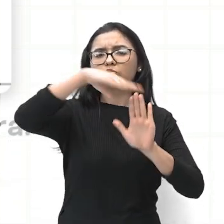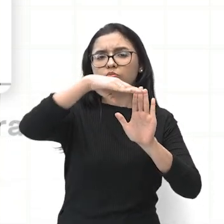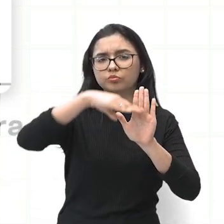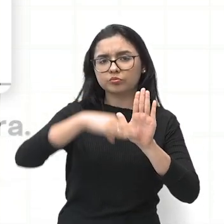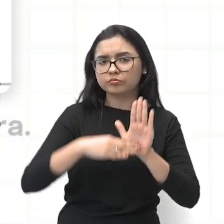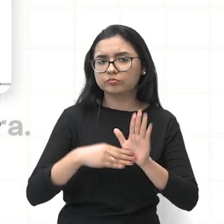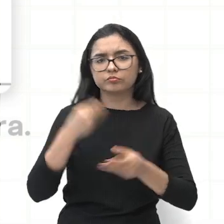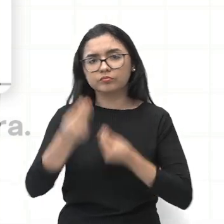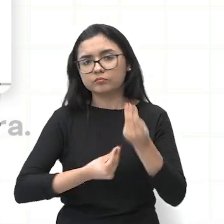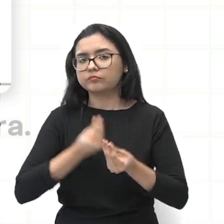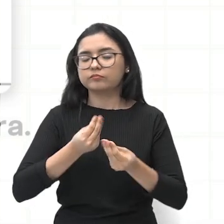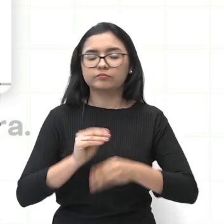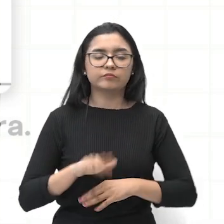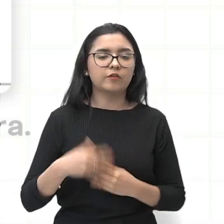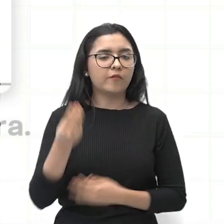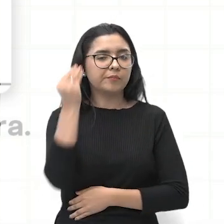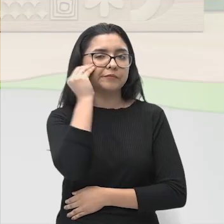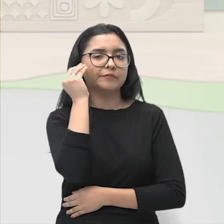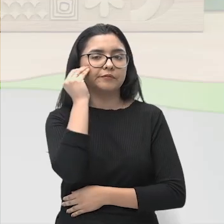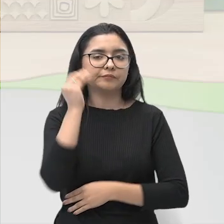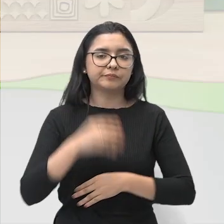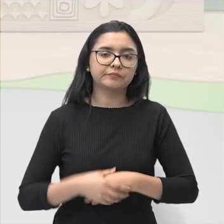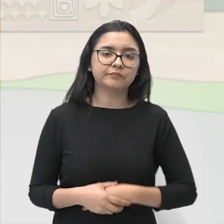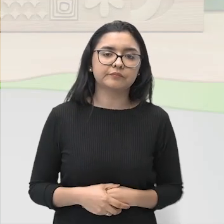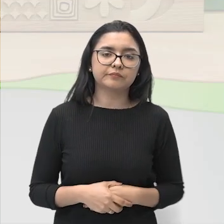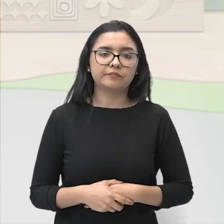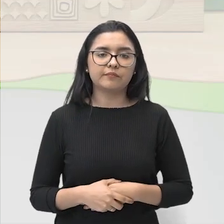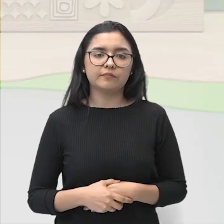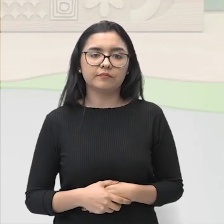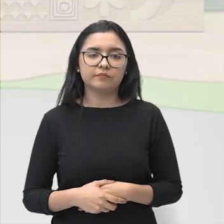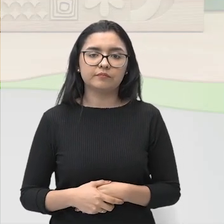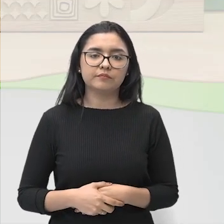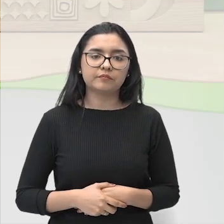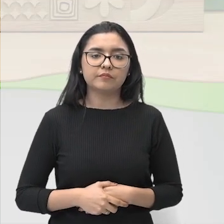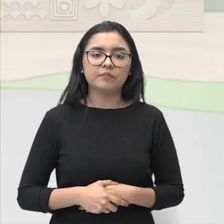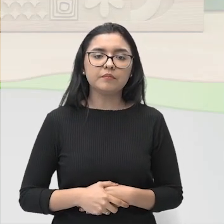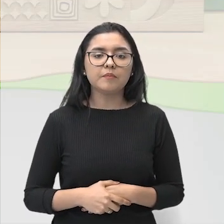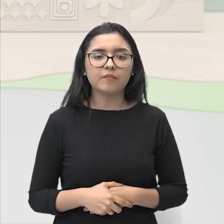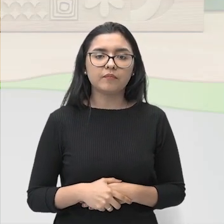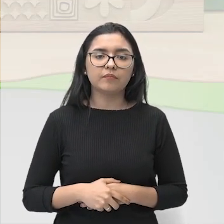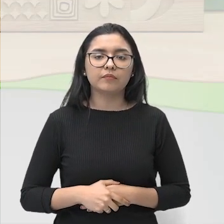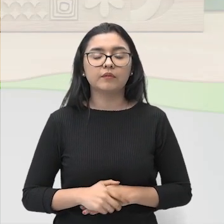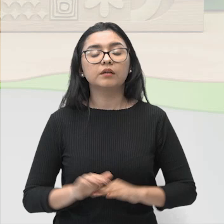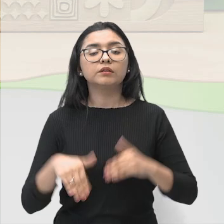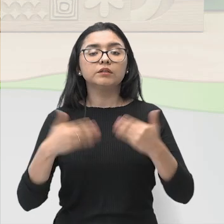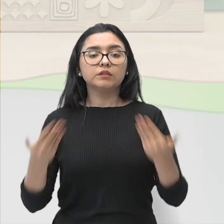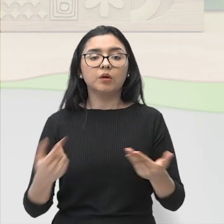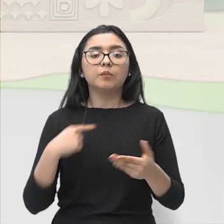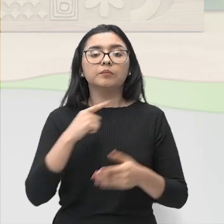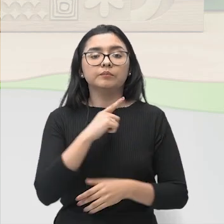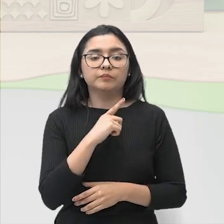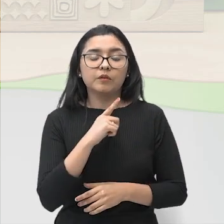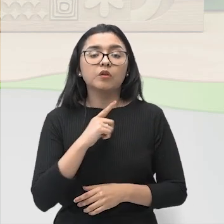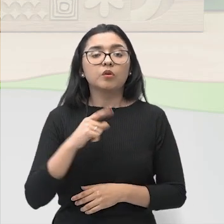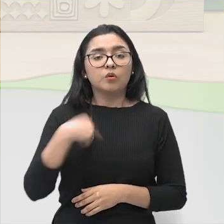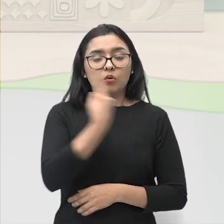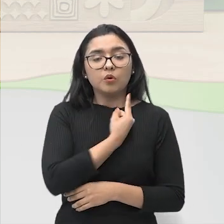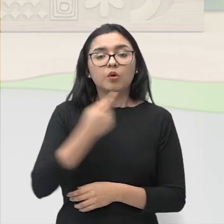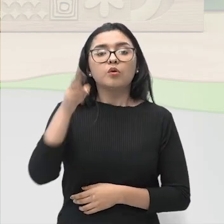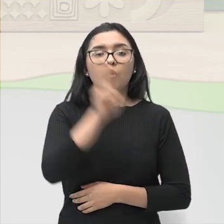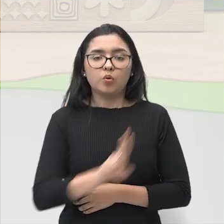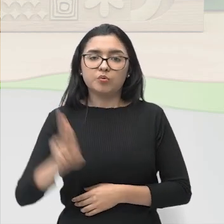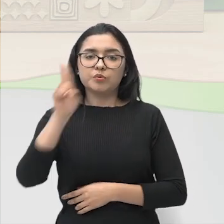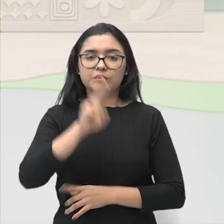organizados? Vamos observar aí que para fins didáticos usaremos